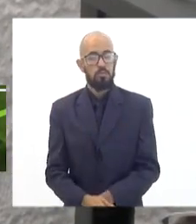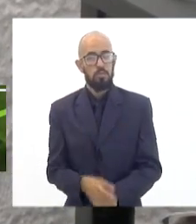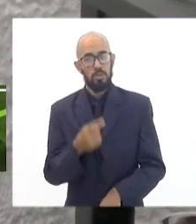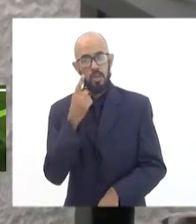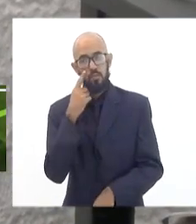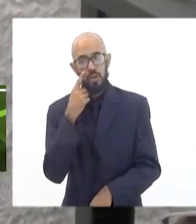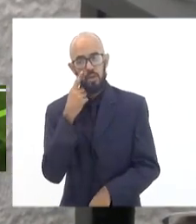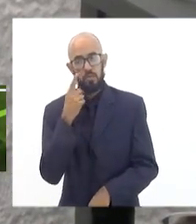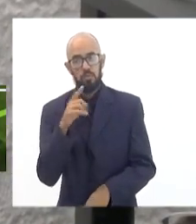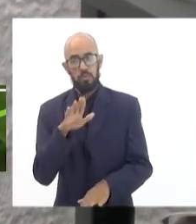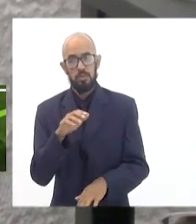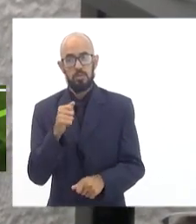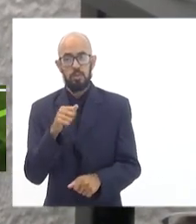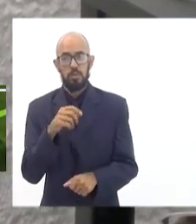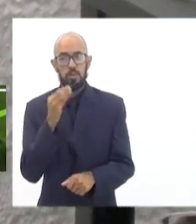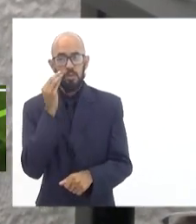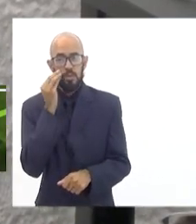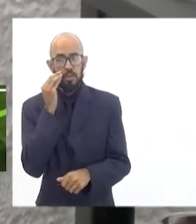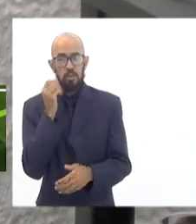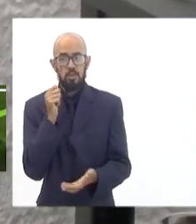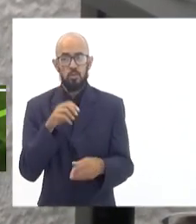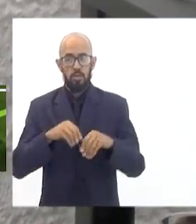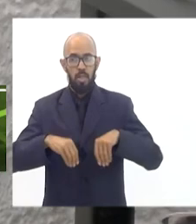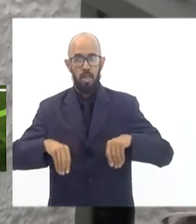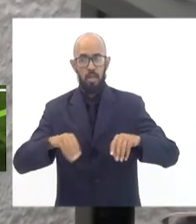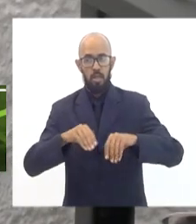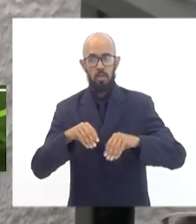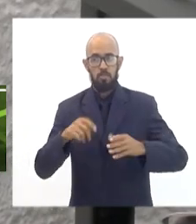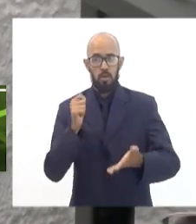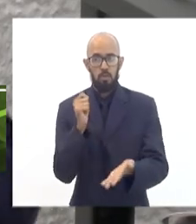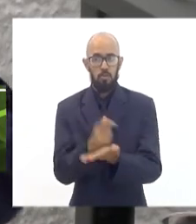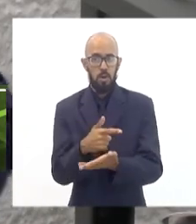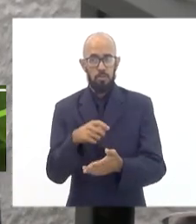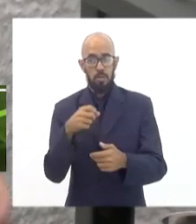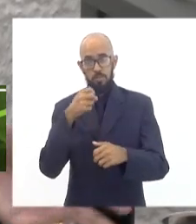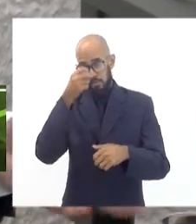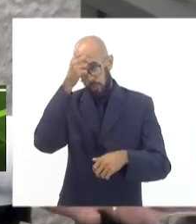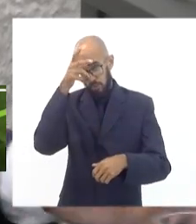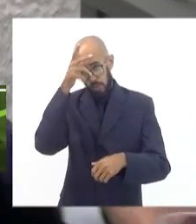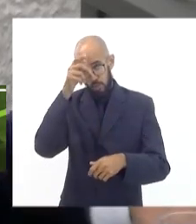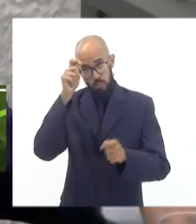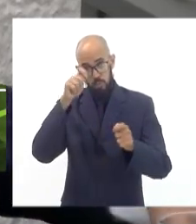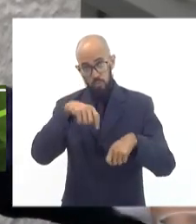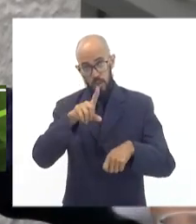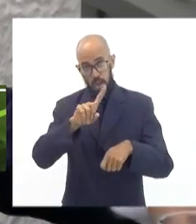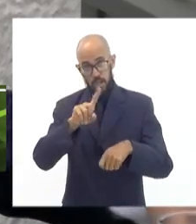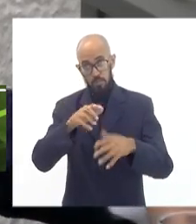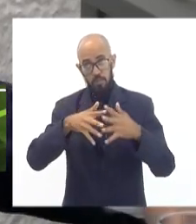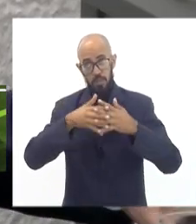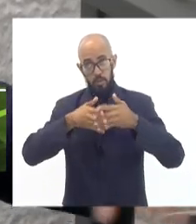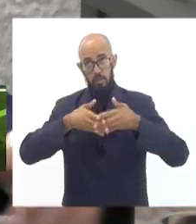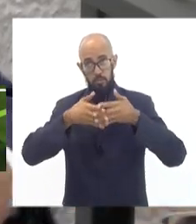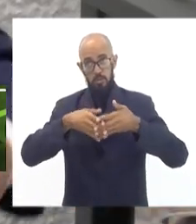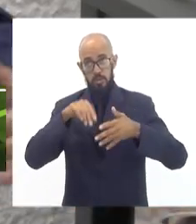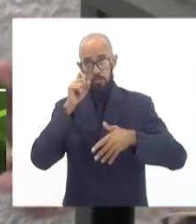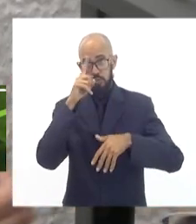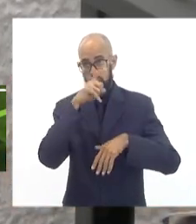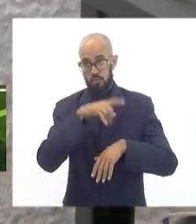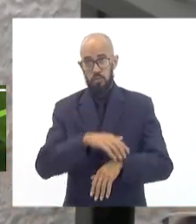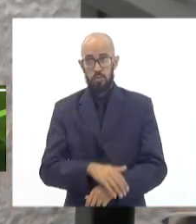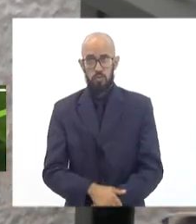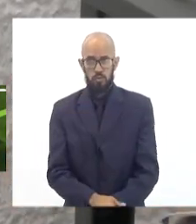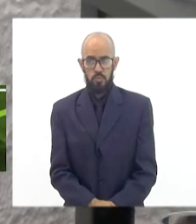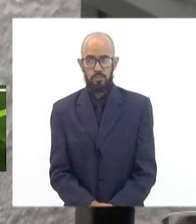nós já estamos levantando terreno para comprar que a prefeitura não tem como comprar e Petrópolis não é difícil arrumar a tela bom então